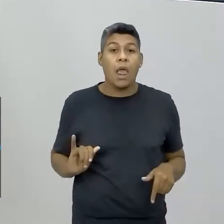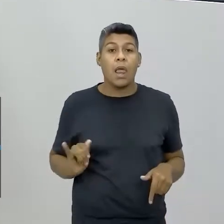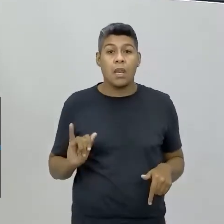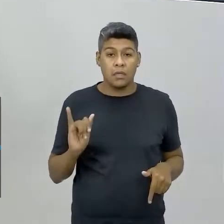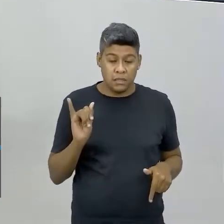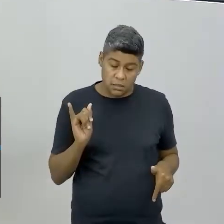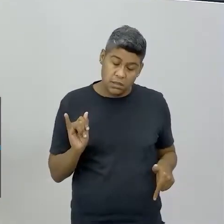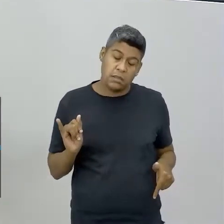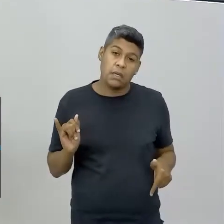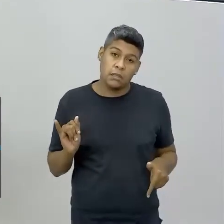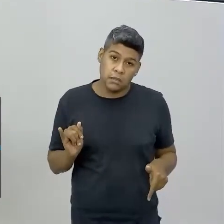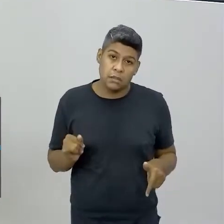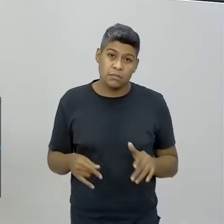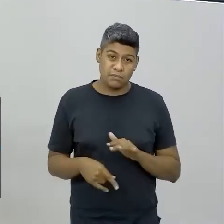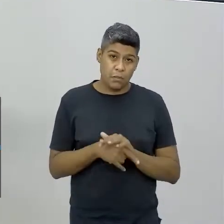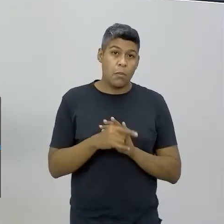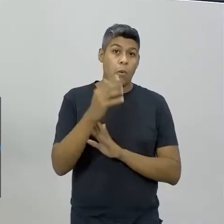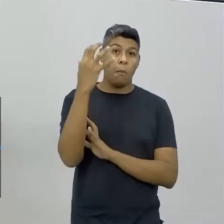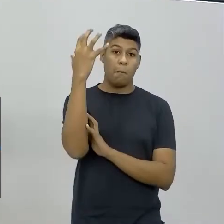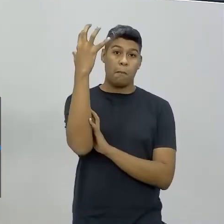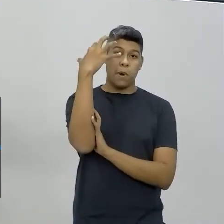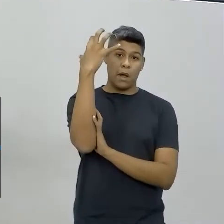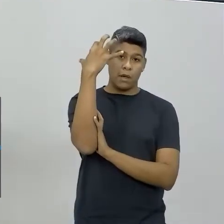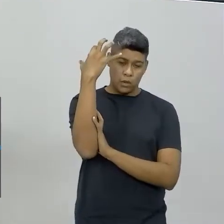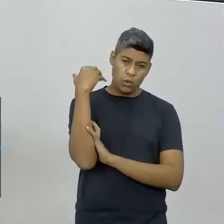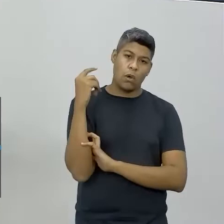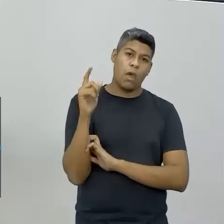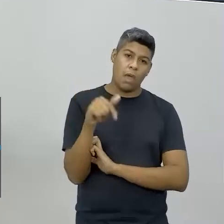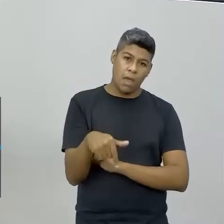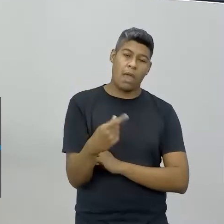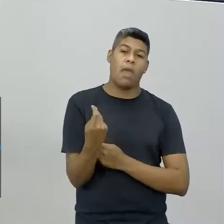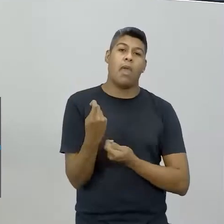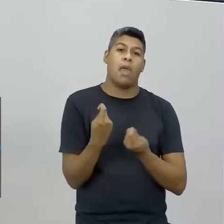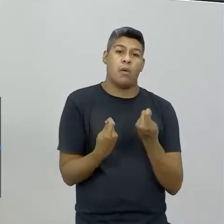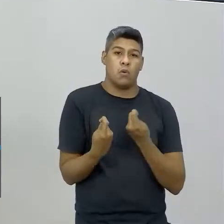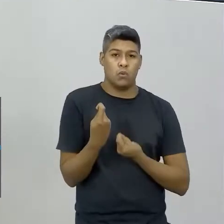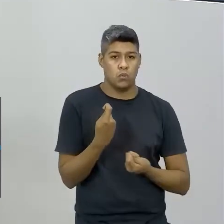eletricidade, ao menos para tomar banho, né, usar chuveiro, já é uma economia